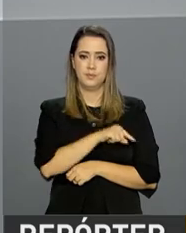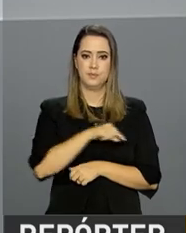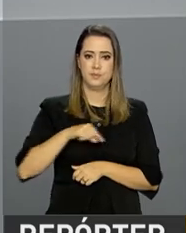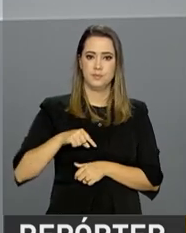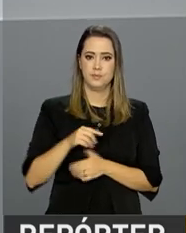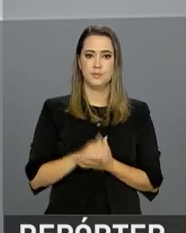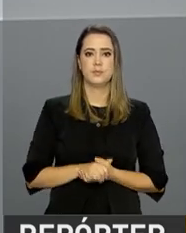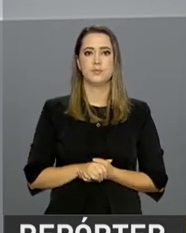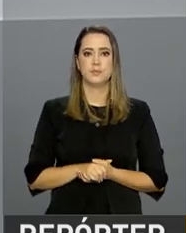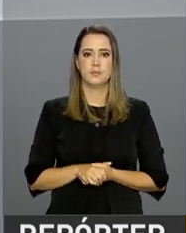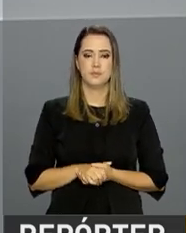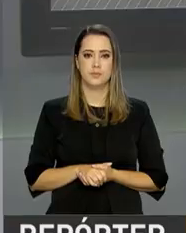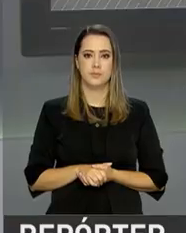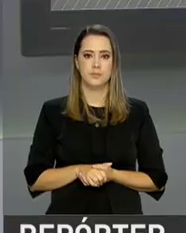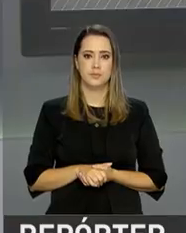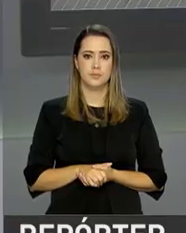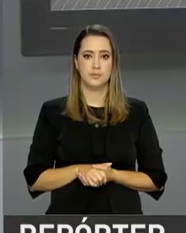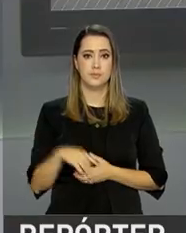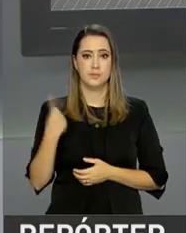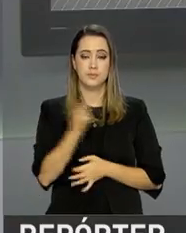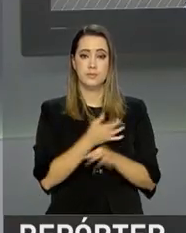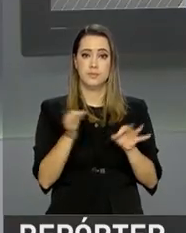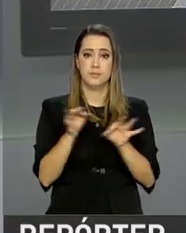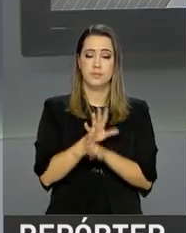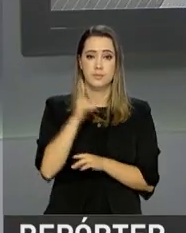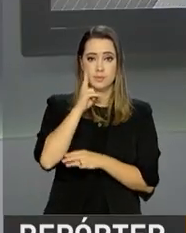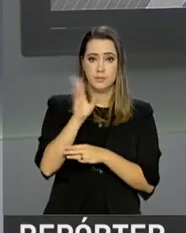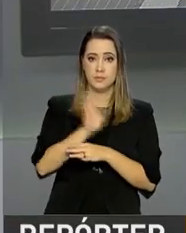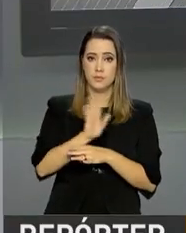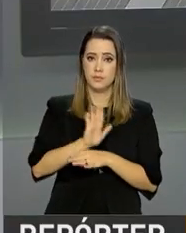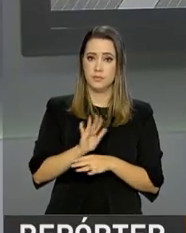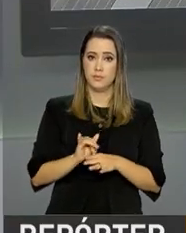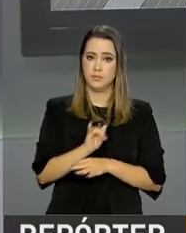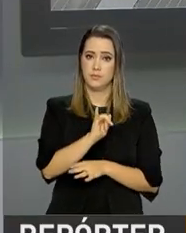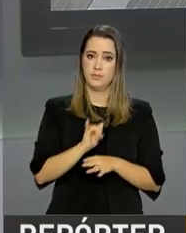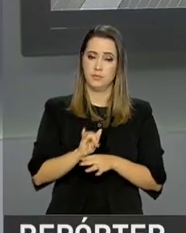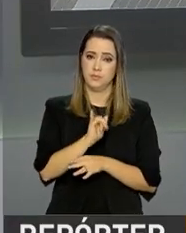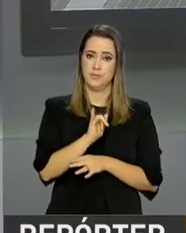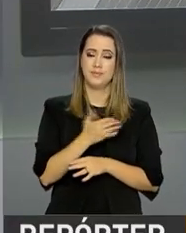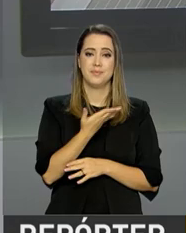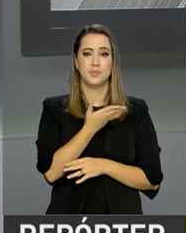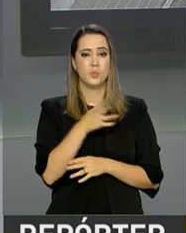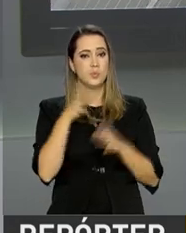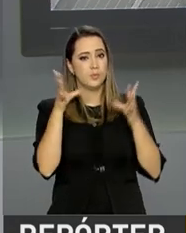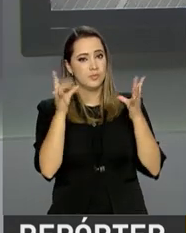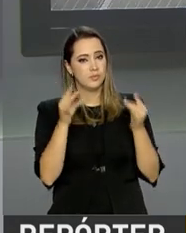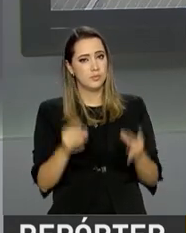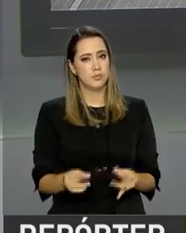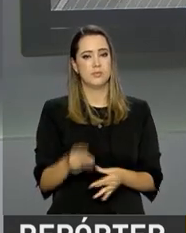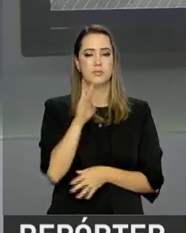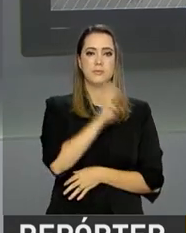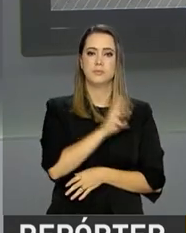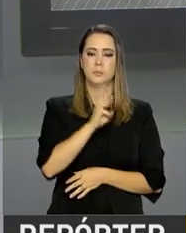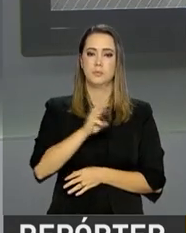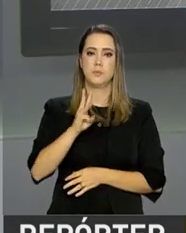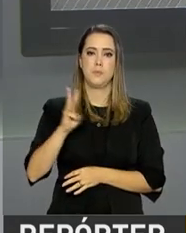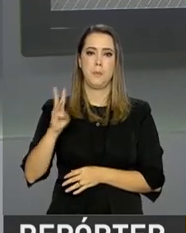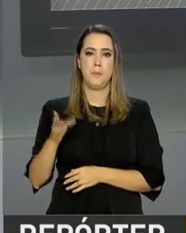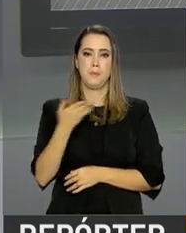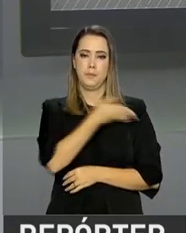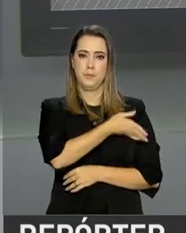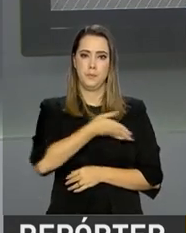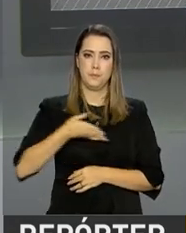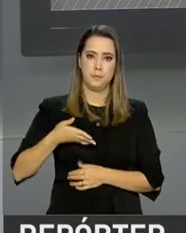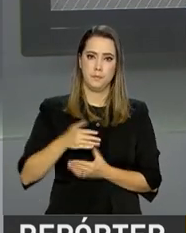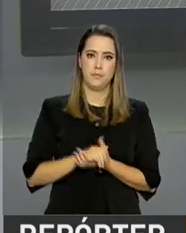você aí na tela nós ficamos por aqui você pode rever as reportagens no youtube e toda a nossa programação também está na página